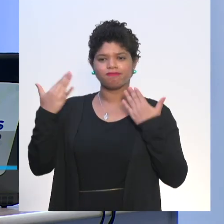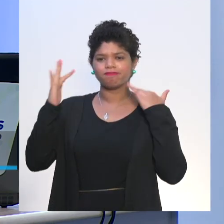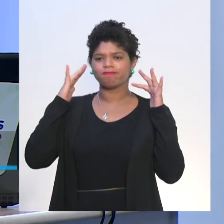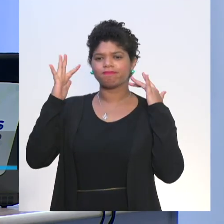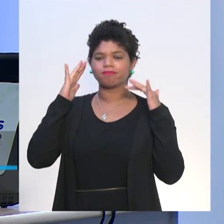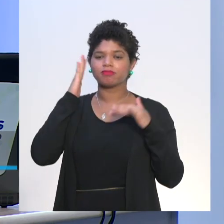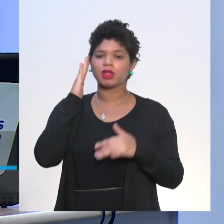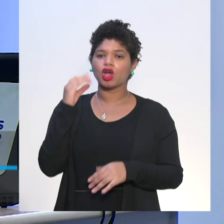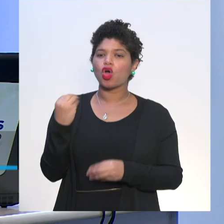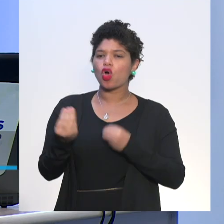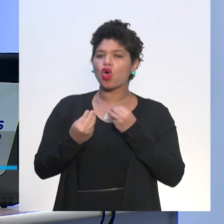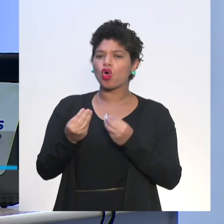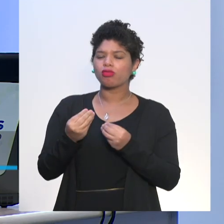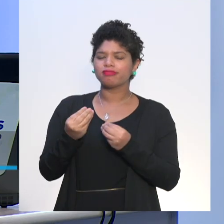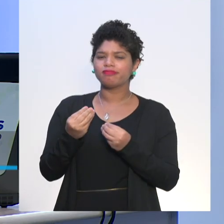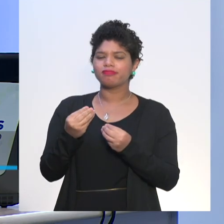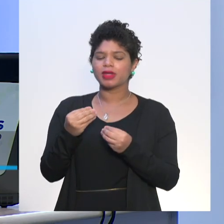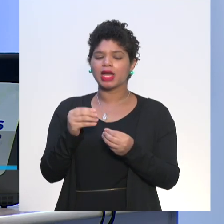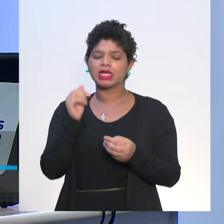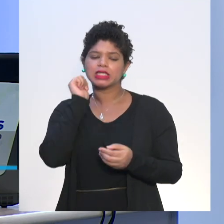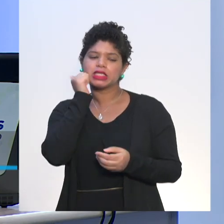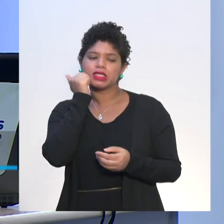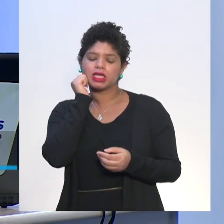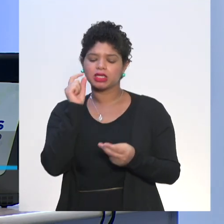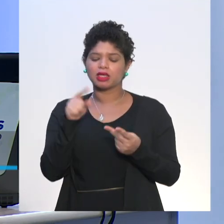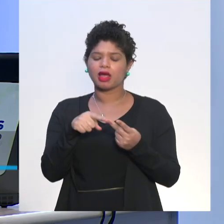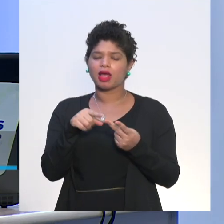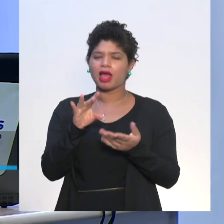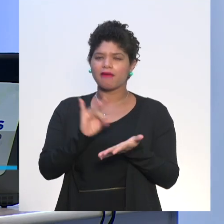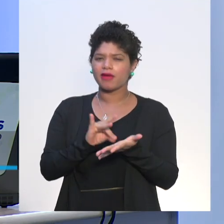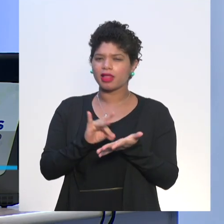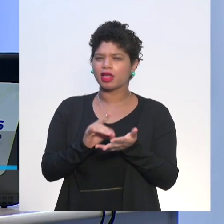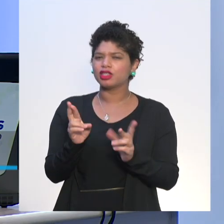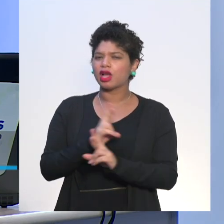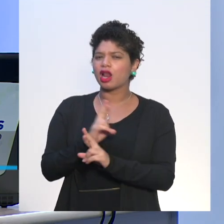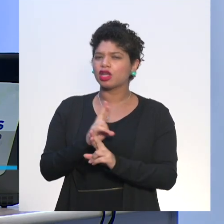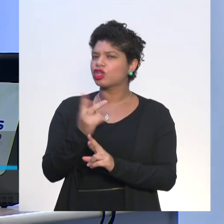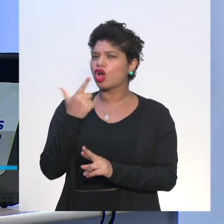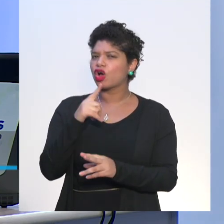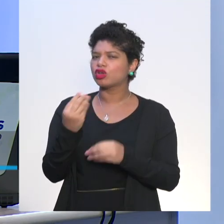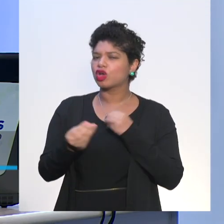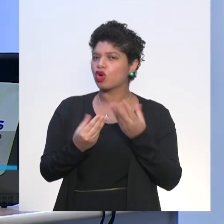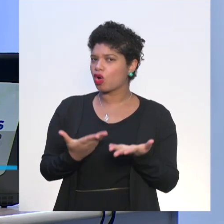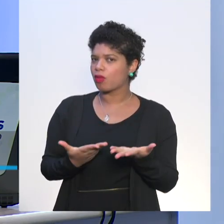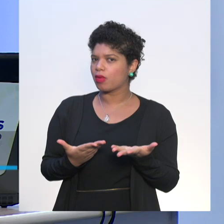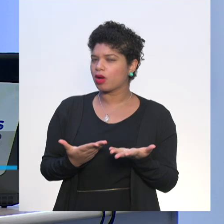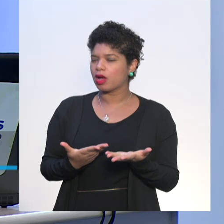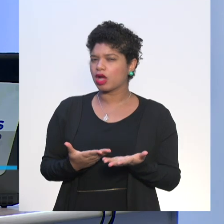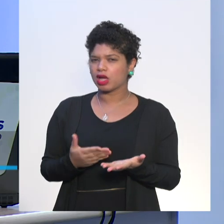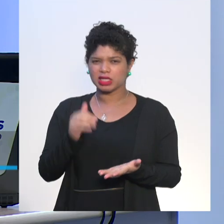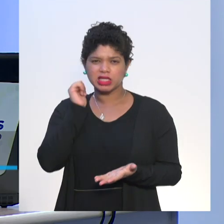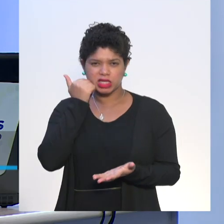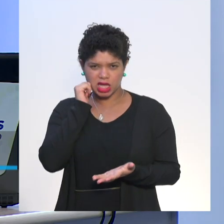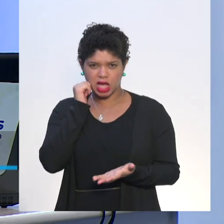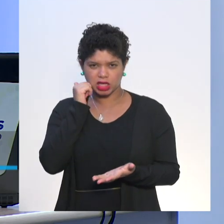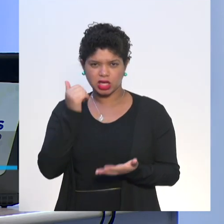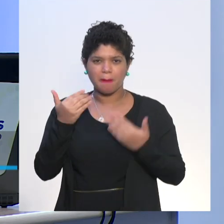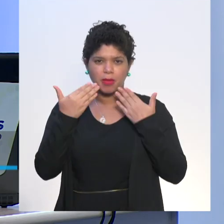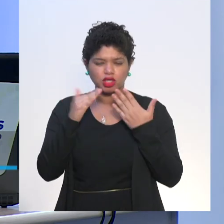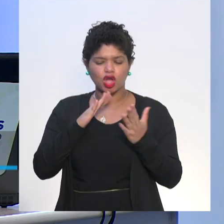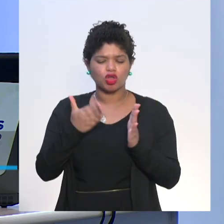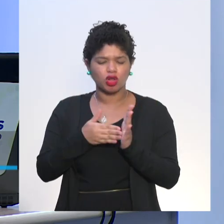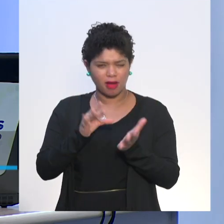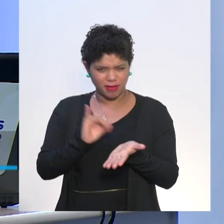é que a ciência e verdade, elas se relacionam? Tudo que a ciência traz é necessariamente